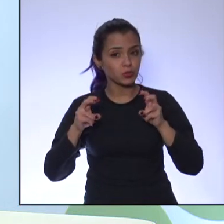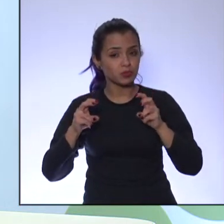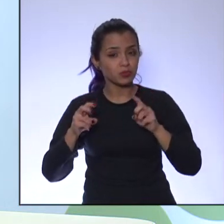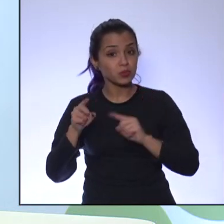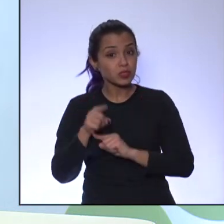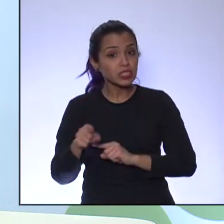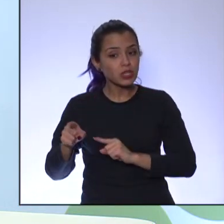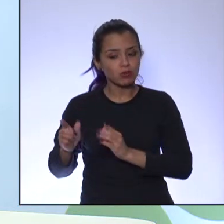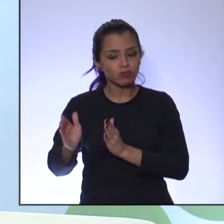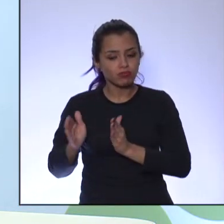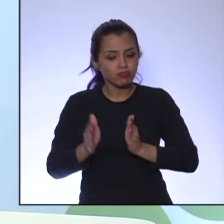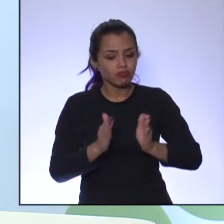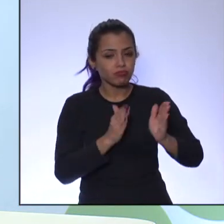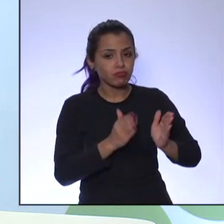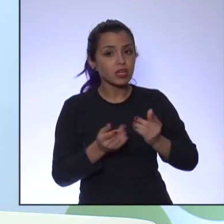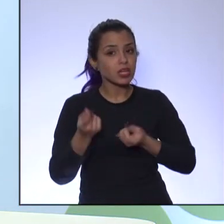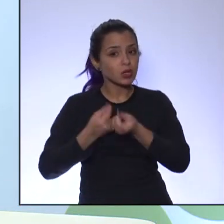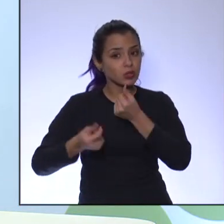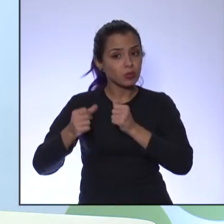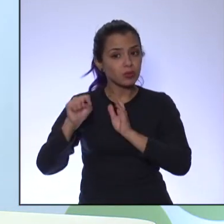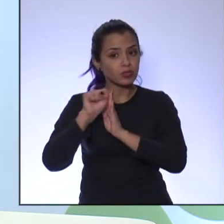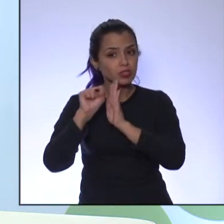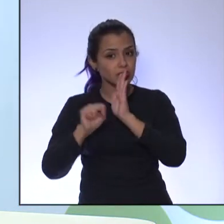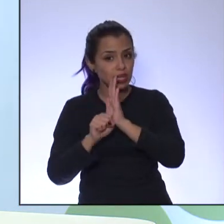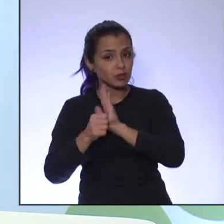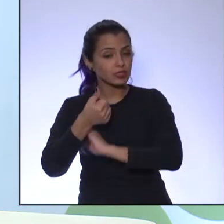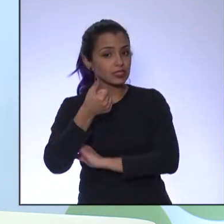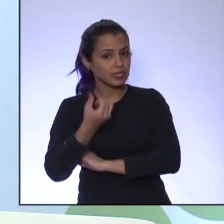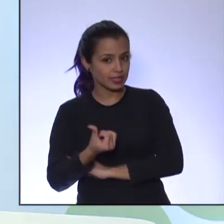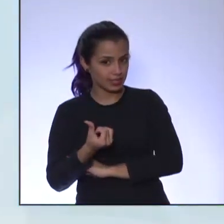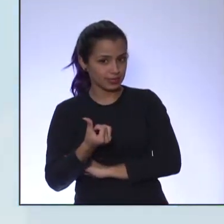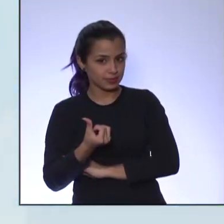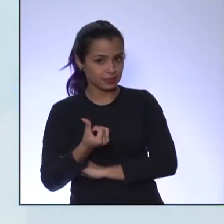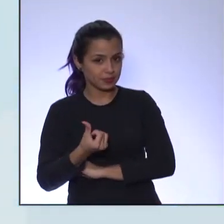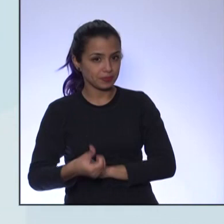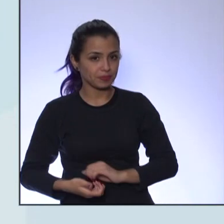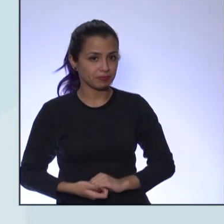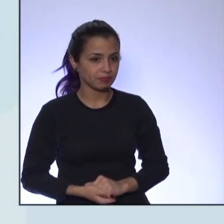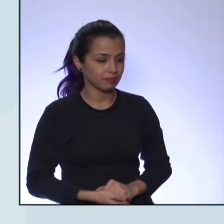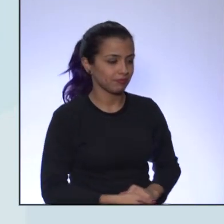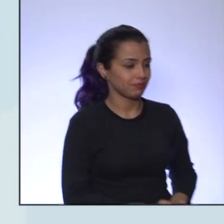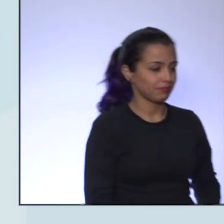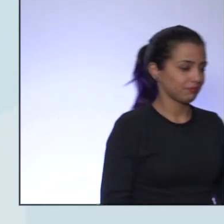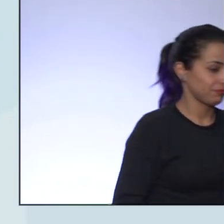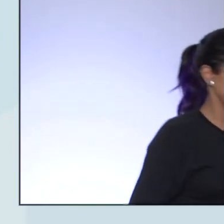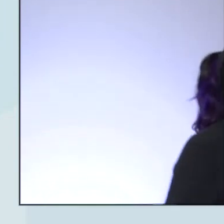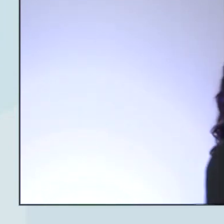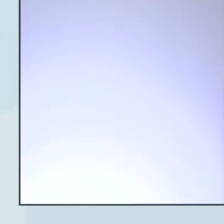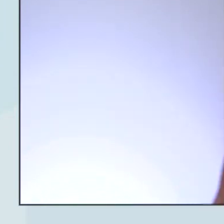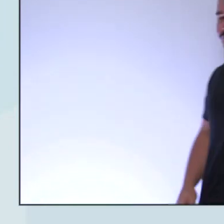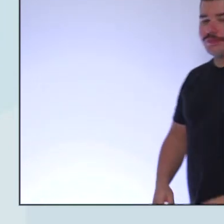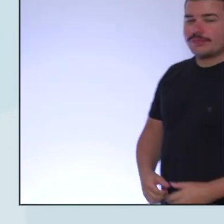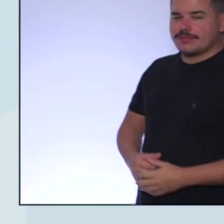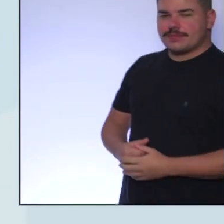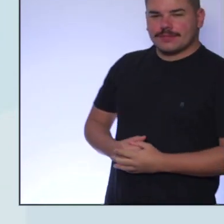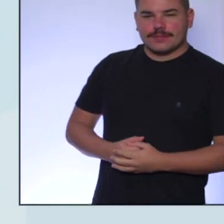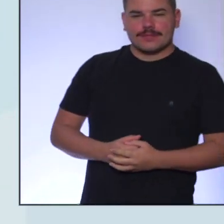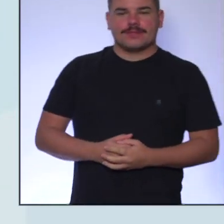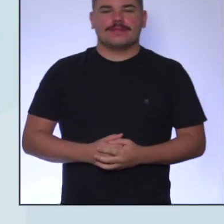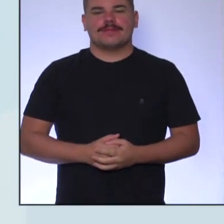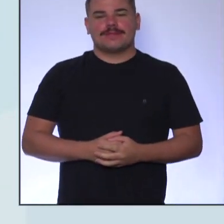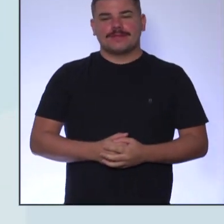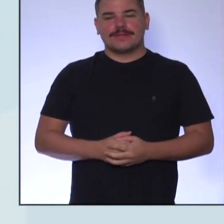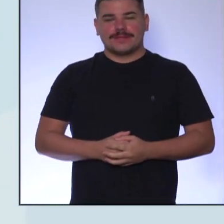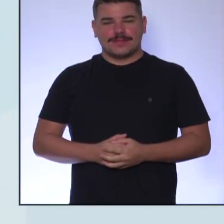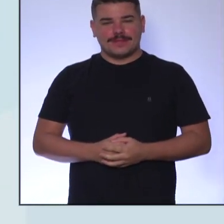econômicos dessa época, do século XVI? Então, nós temos aí o pau-brasil, certo? Que anteriormente, né,